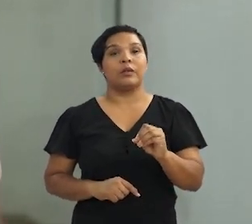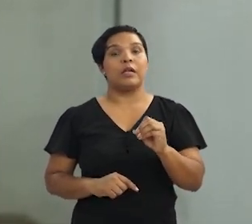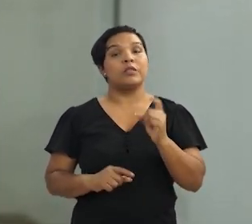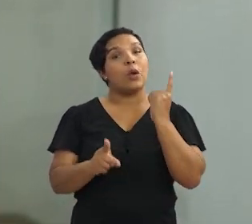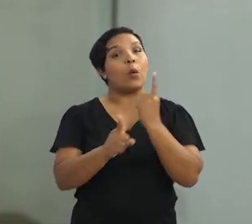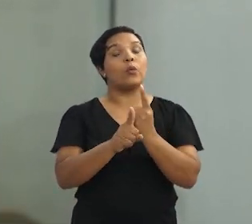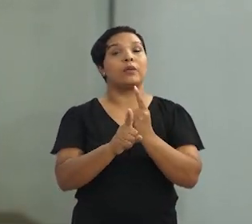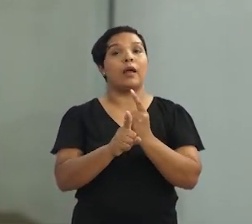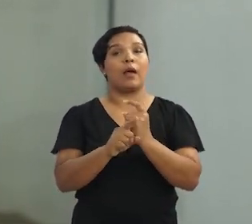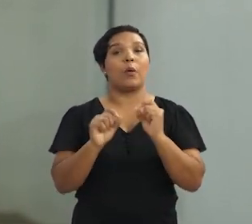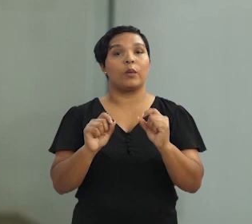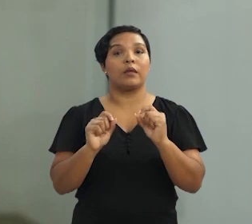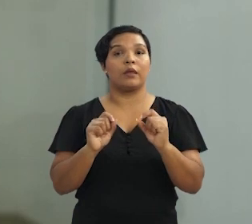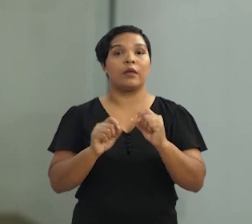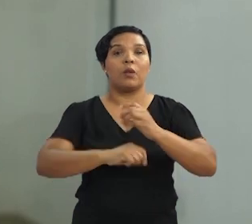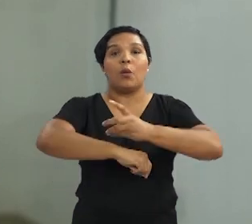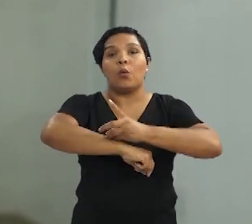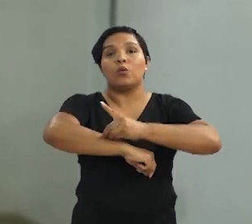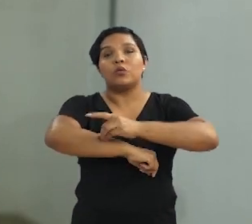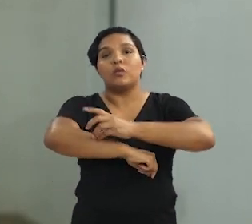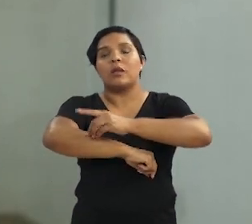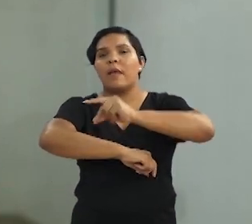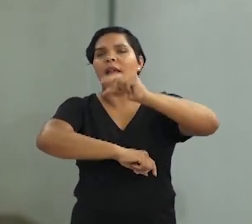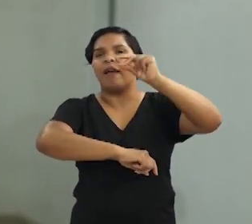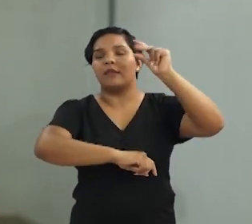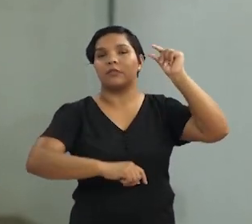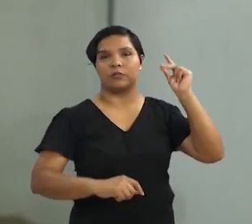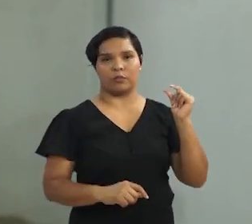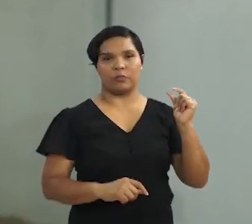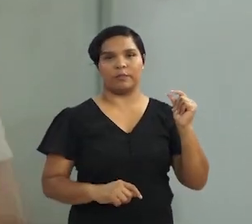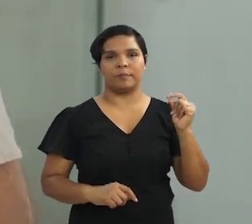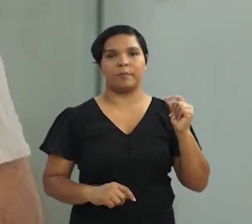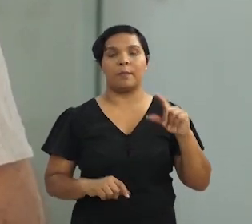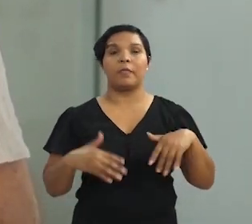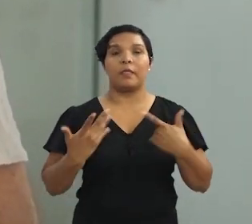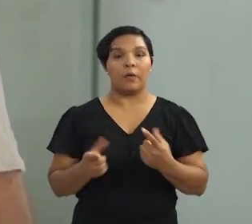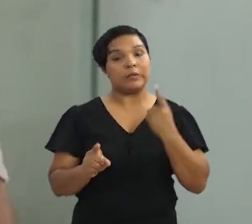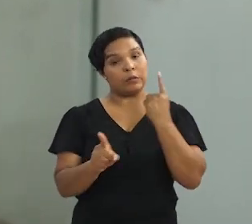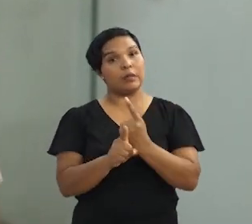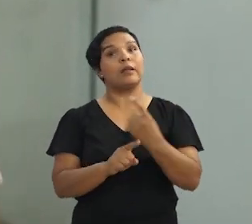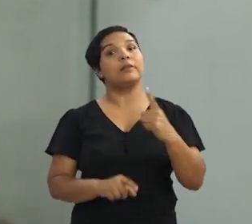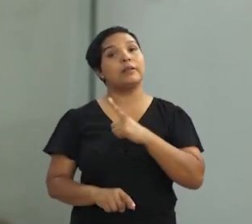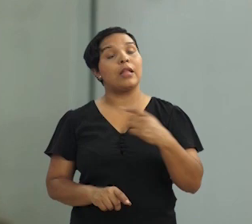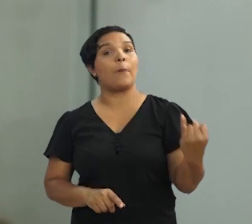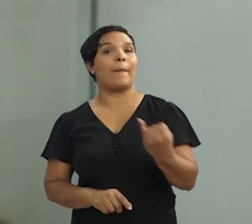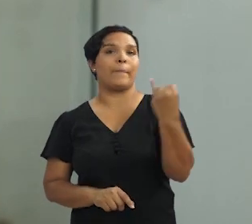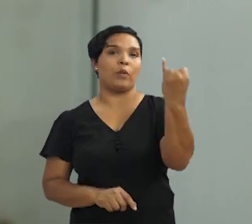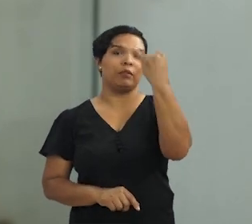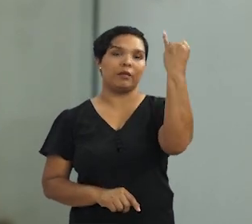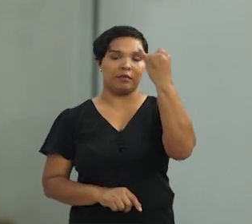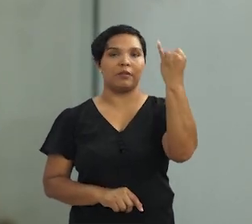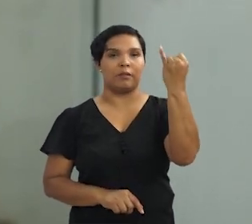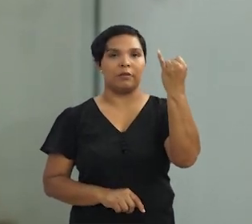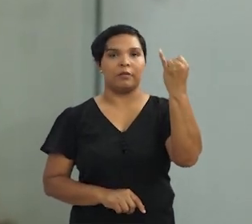Porque ali a gente vai encontrar, no caso, aqueles dinossauros bem primitivos. Então, esse achado ele tem uma